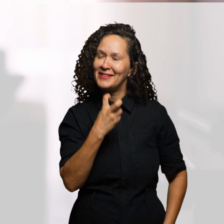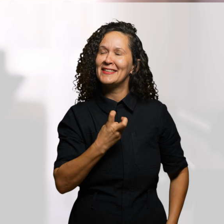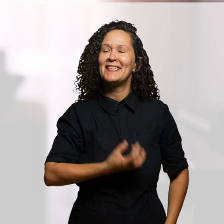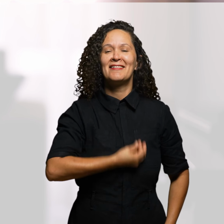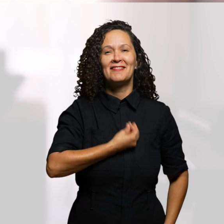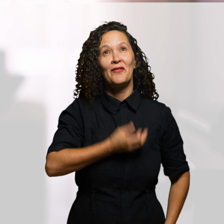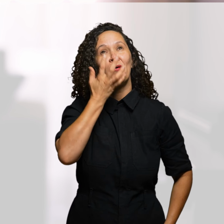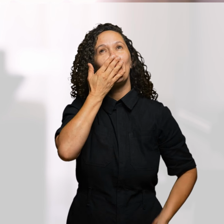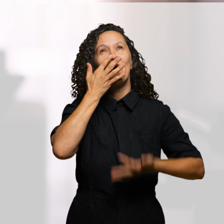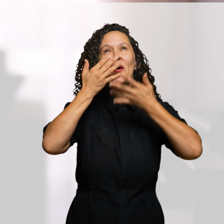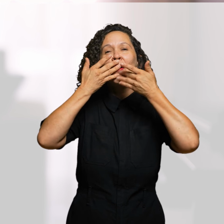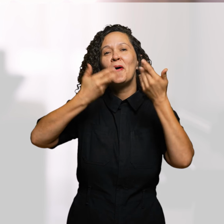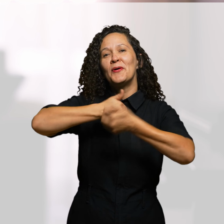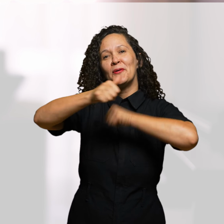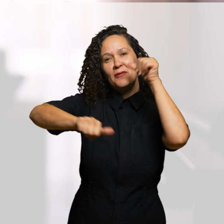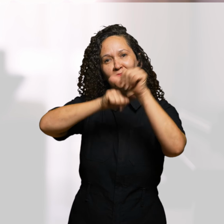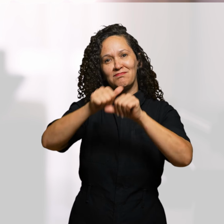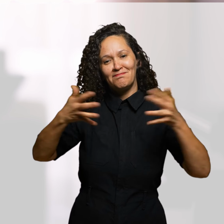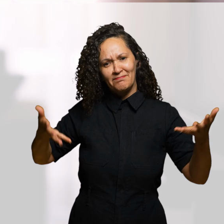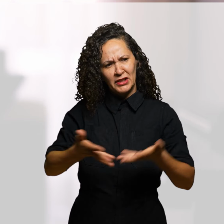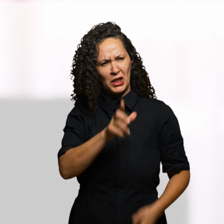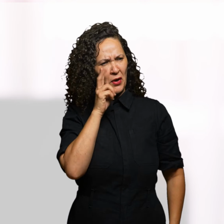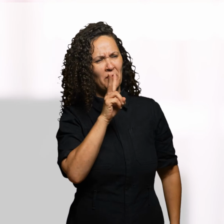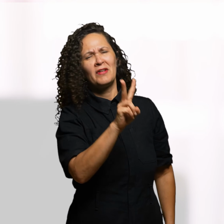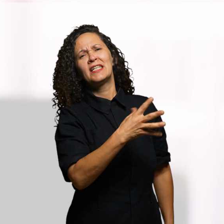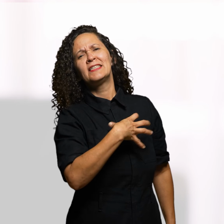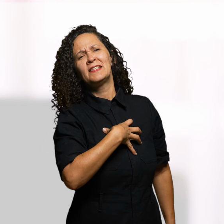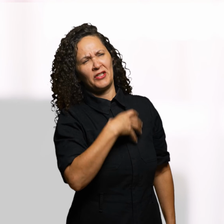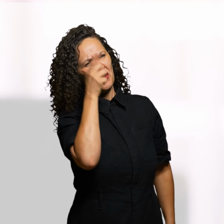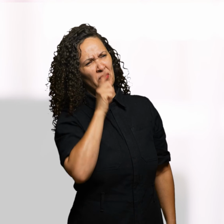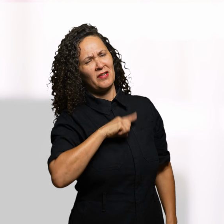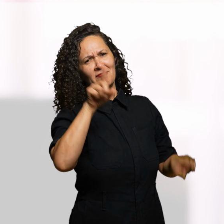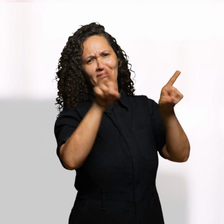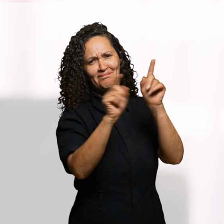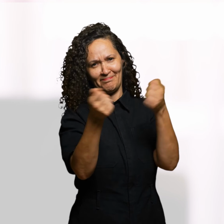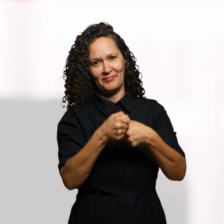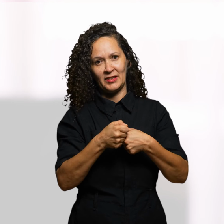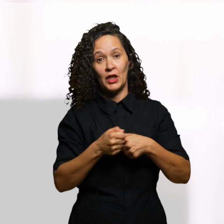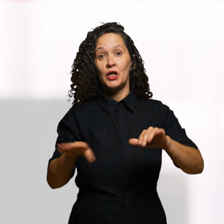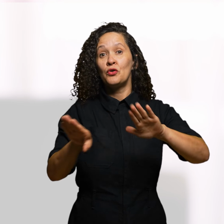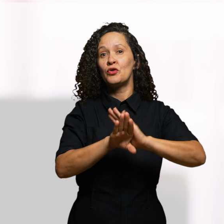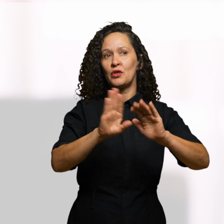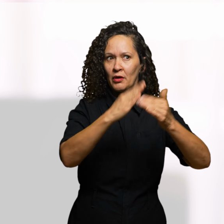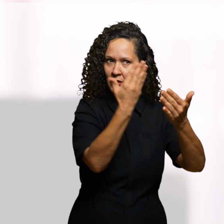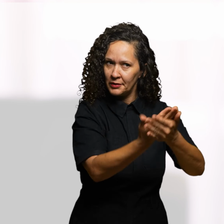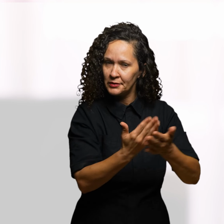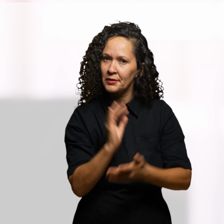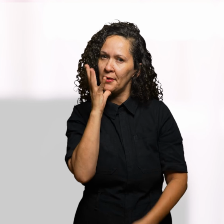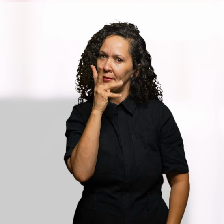me inspirei em pessoas e falei, não, se todo mundo pode, eu posso. Quando eu cheguei na escola, e demorou um tempo pra eu poder, né,